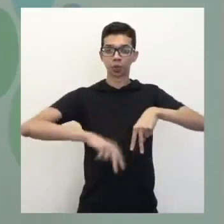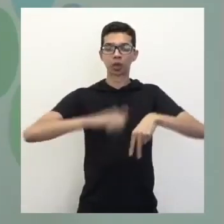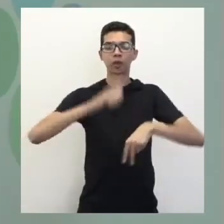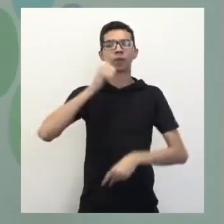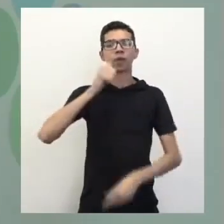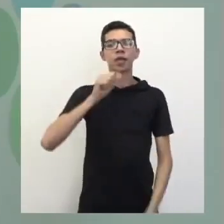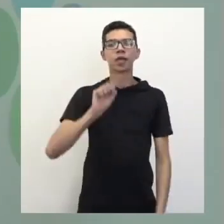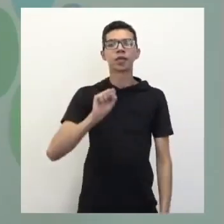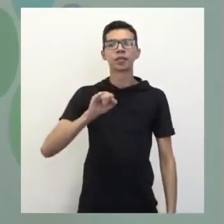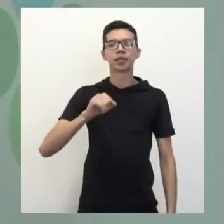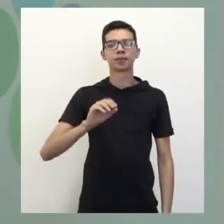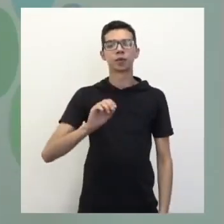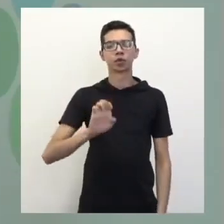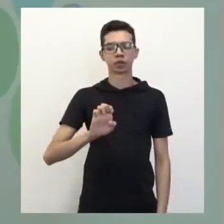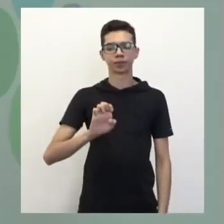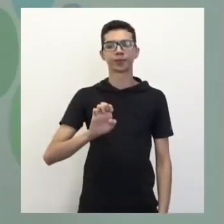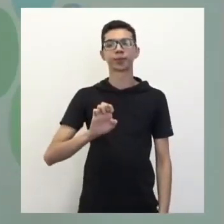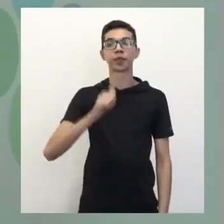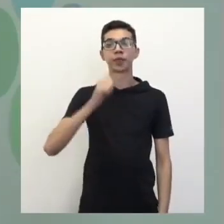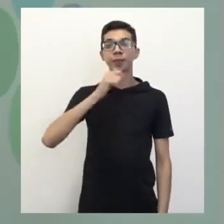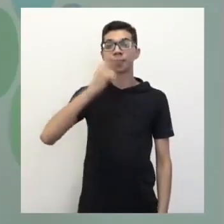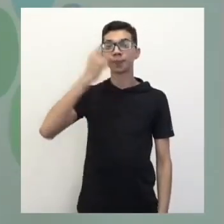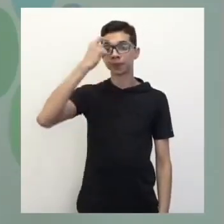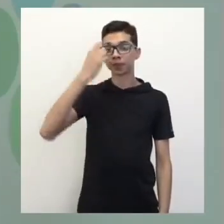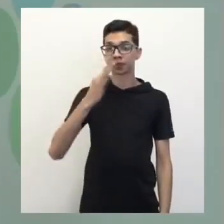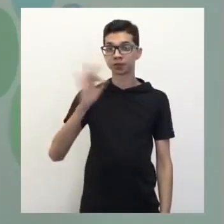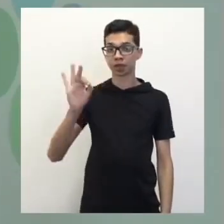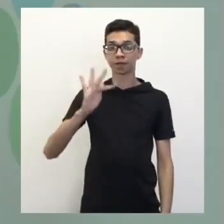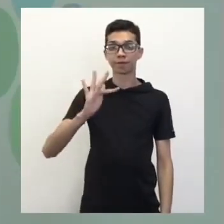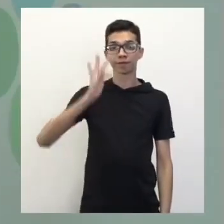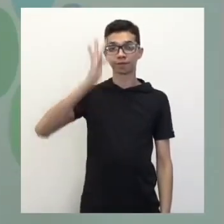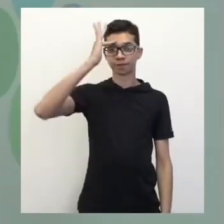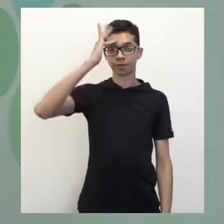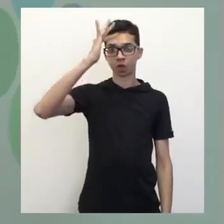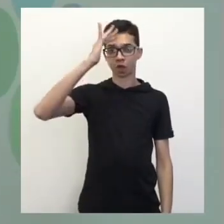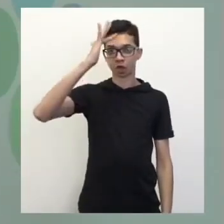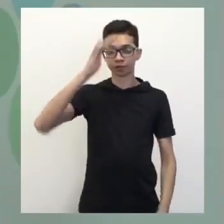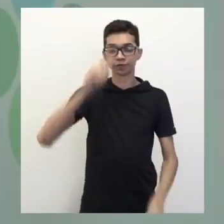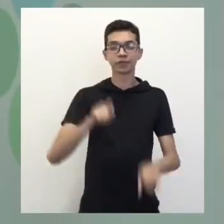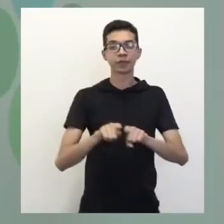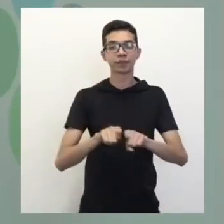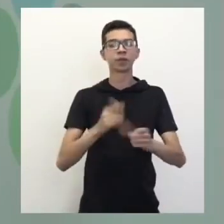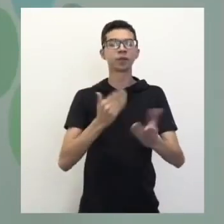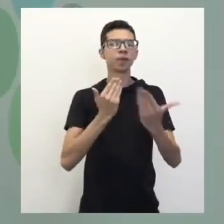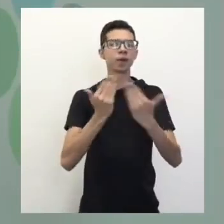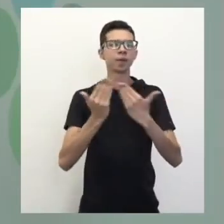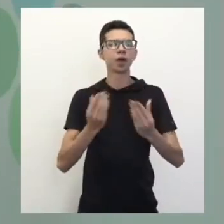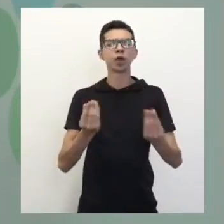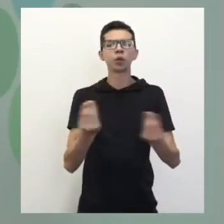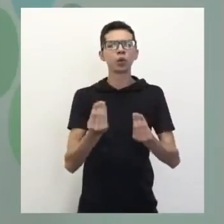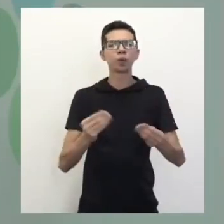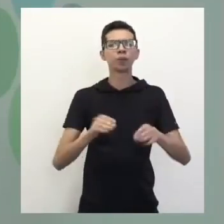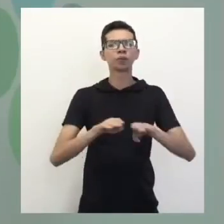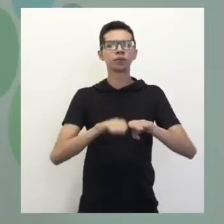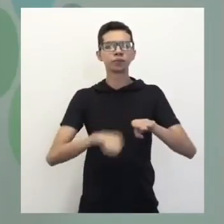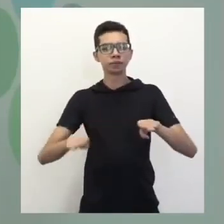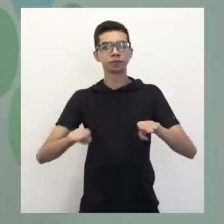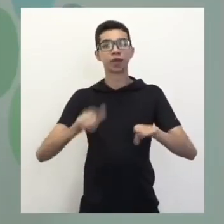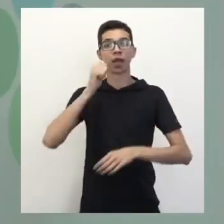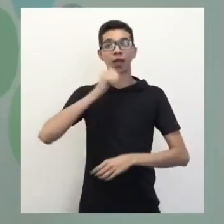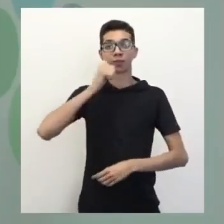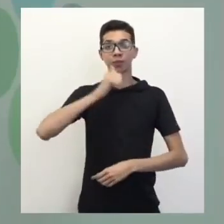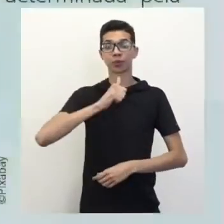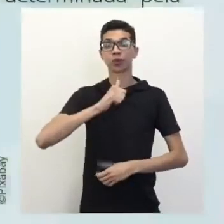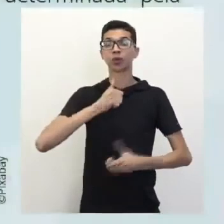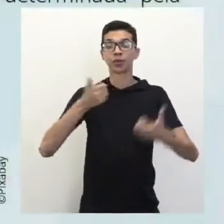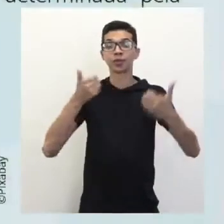que é uma pensadora francesa, uma filósofa, que discute sobre essa questão da desigualdade. E ela traz alguns pontos muito